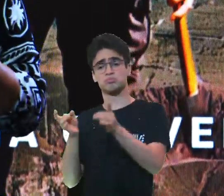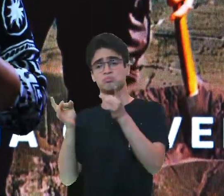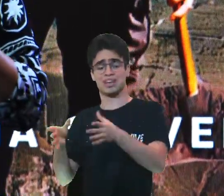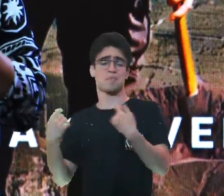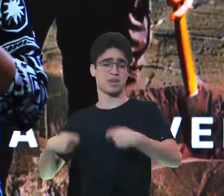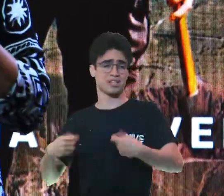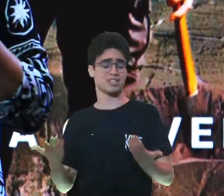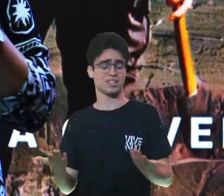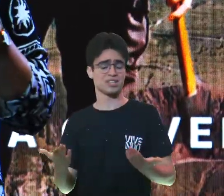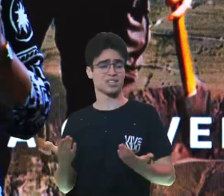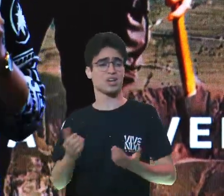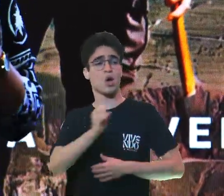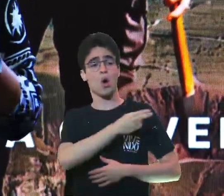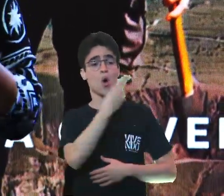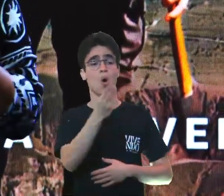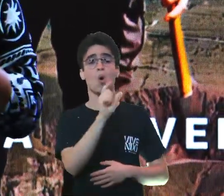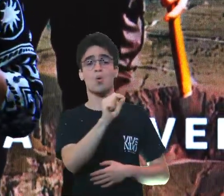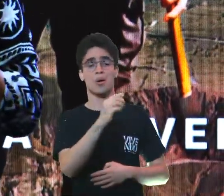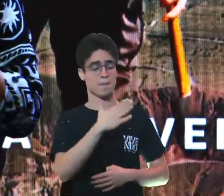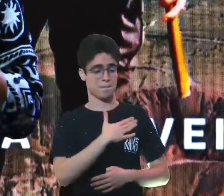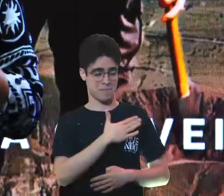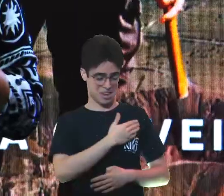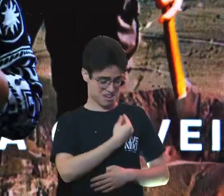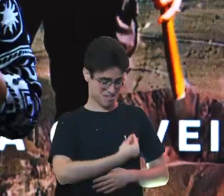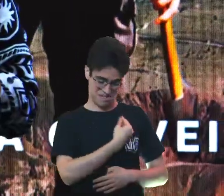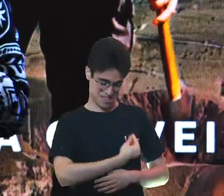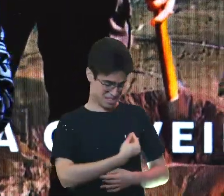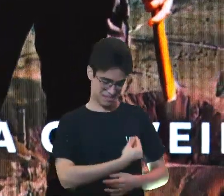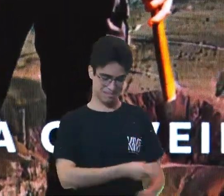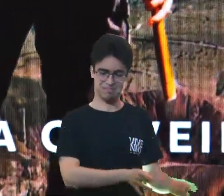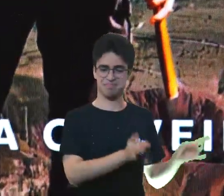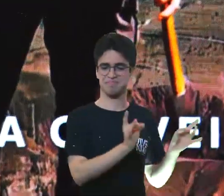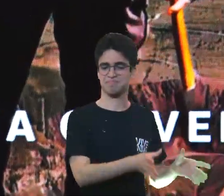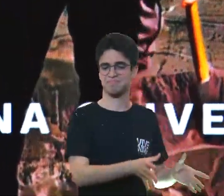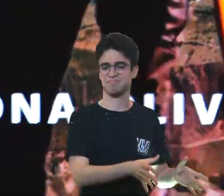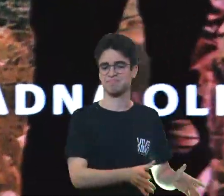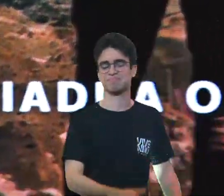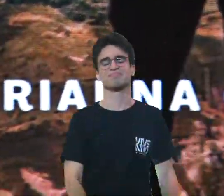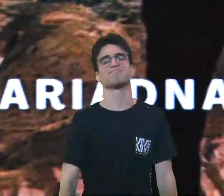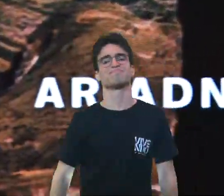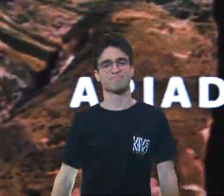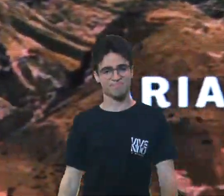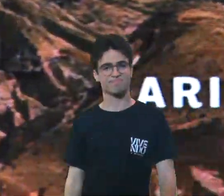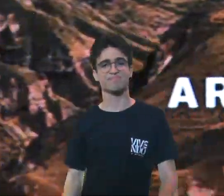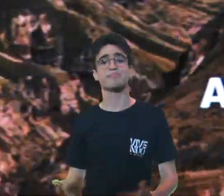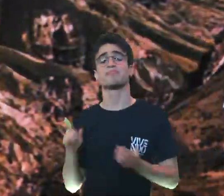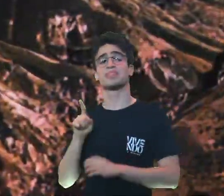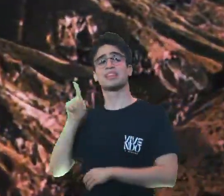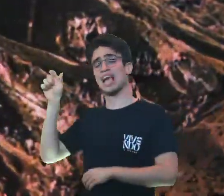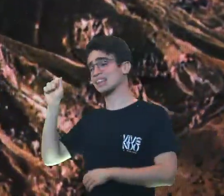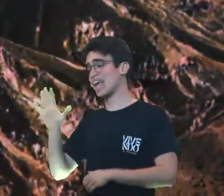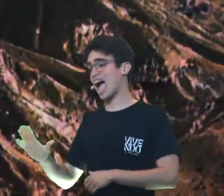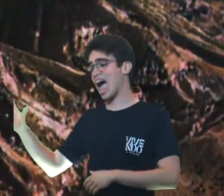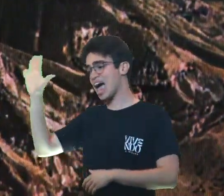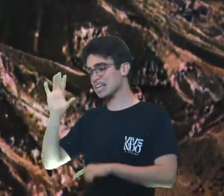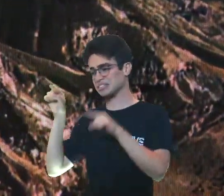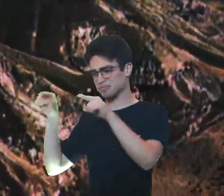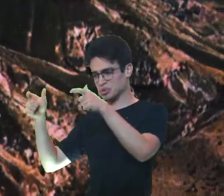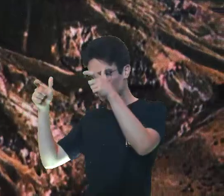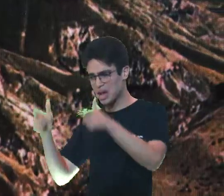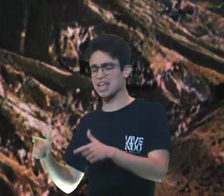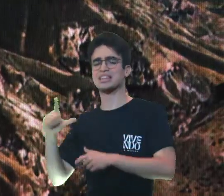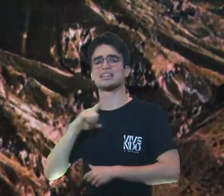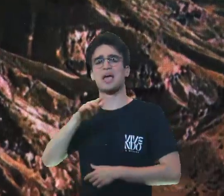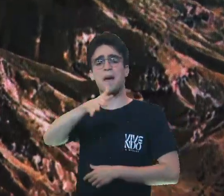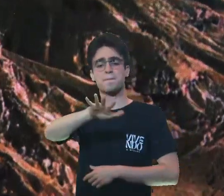Outros abrindo mão das suas próprias vidas. Nós estamos numa região da Ásia Central hoje, onde existem